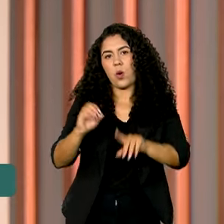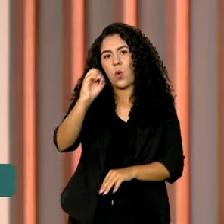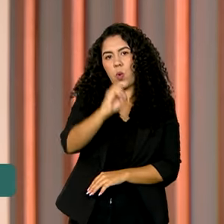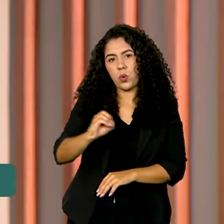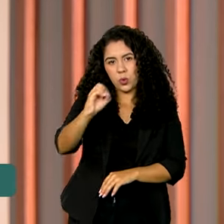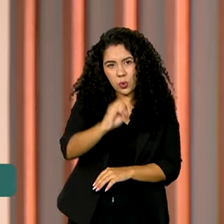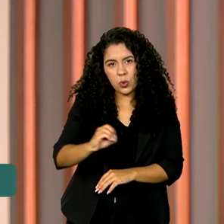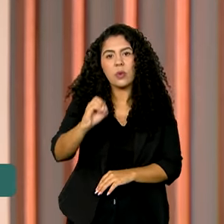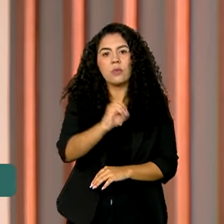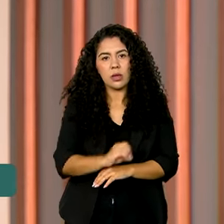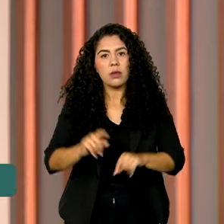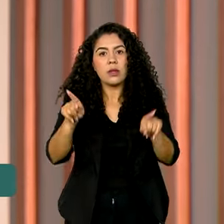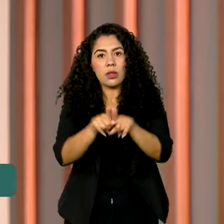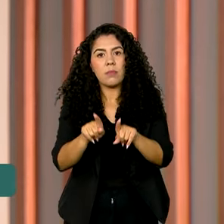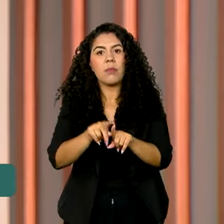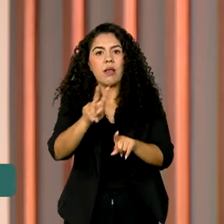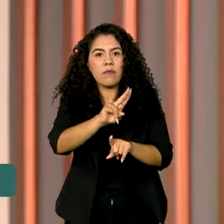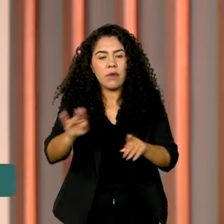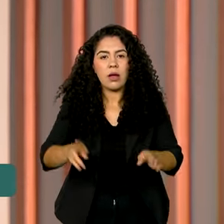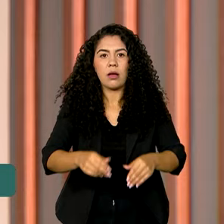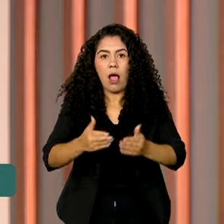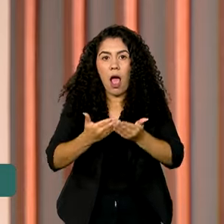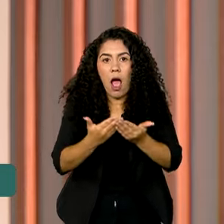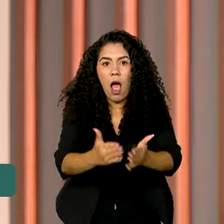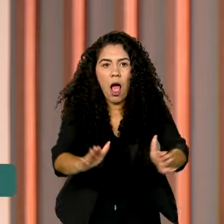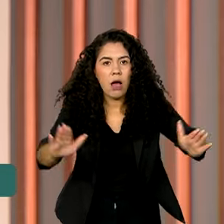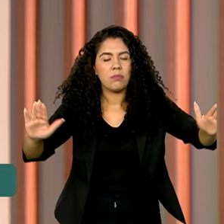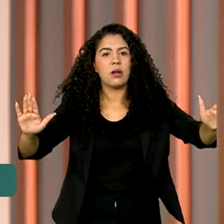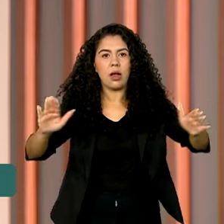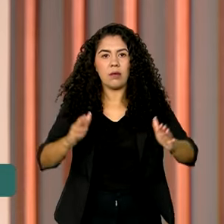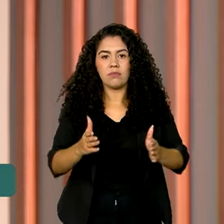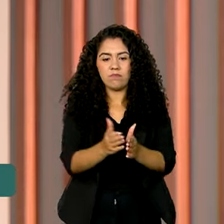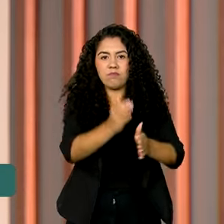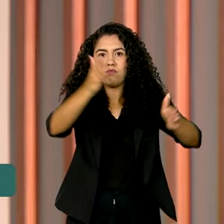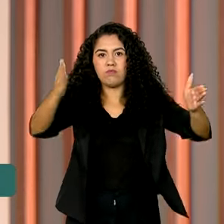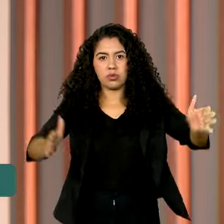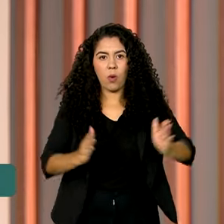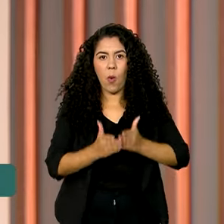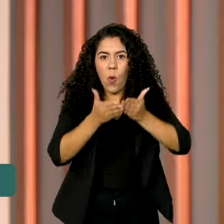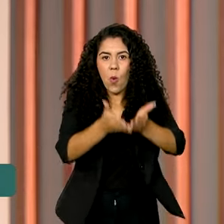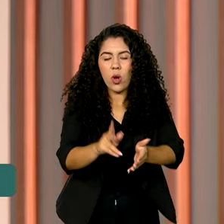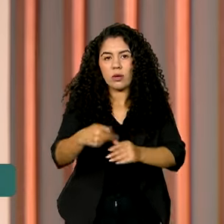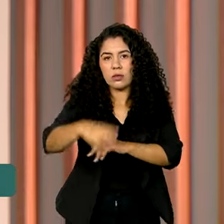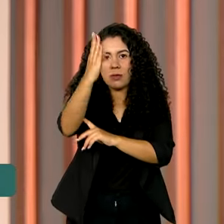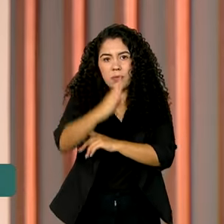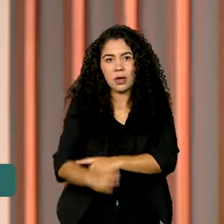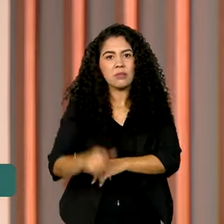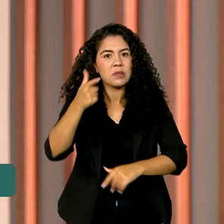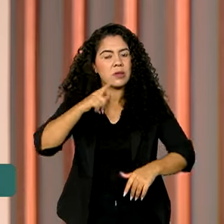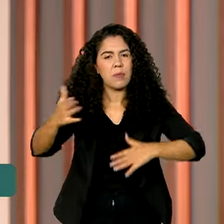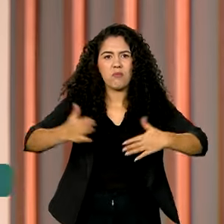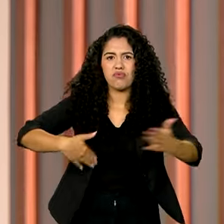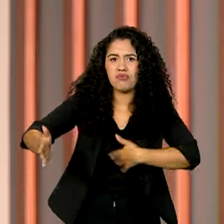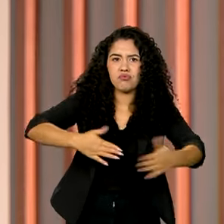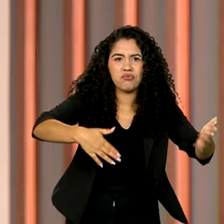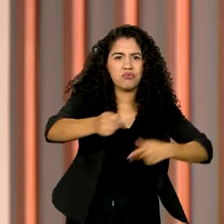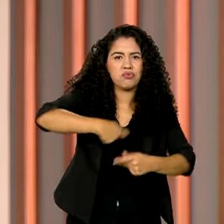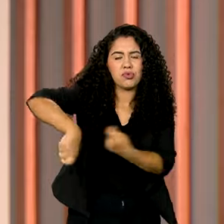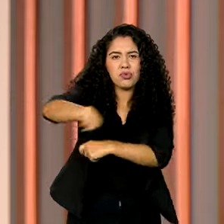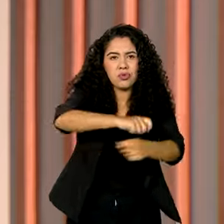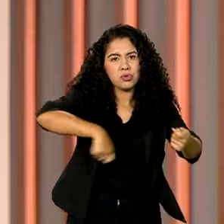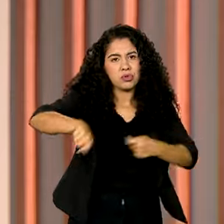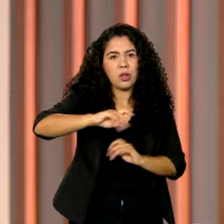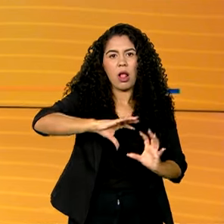modal portuário brasileiro, responsável por quase 15% do fluxo total de mercadorias nacionais e